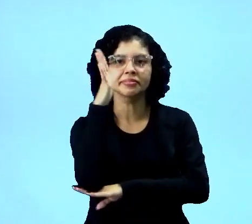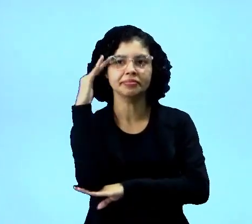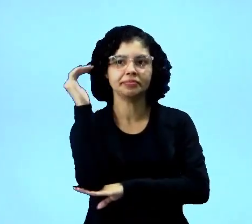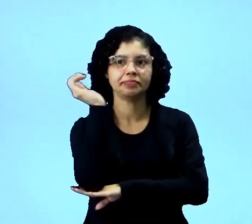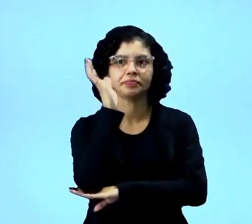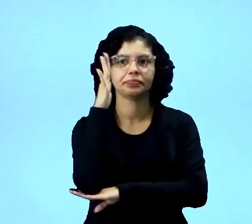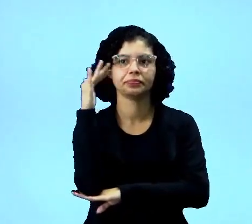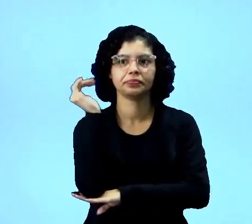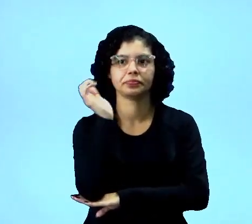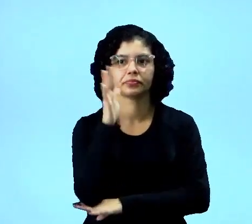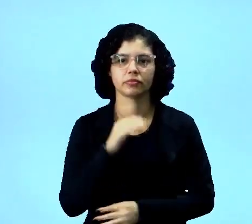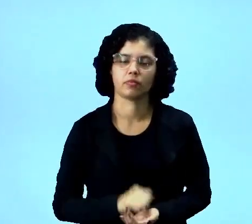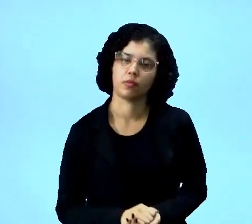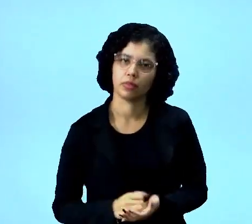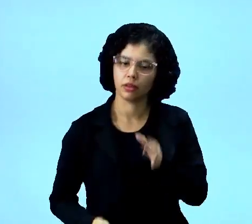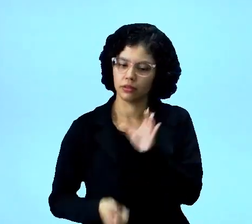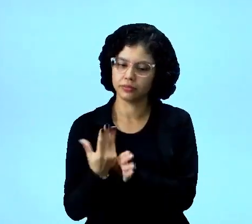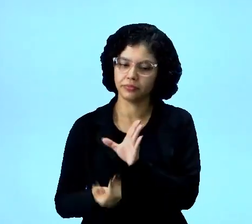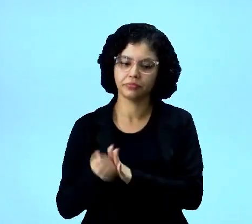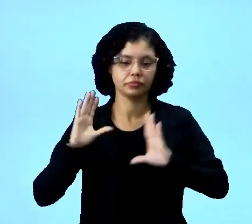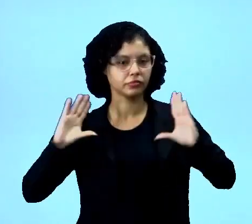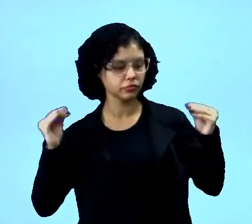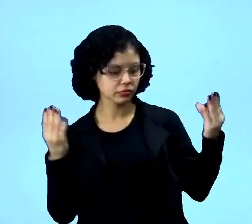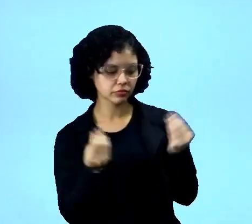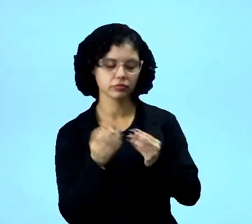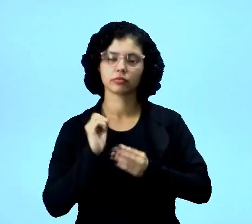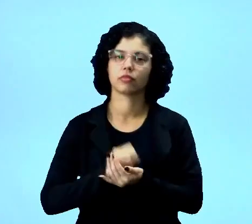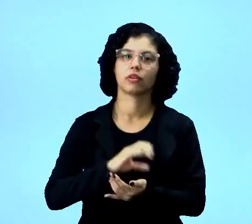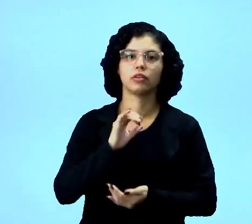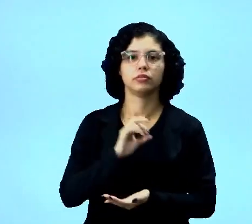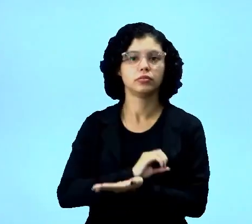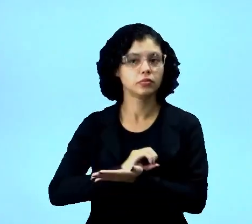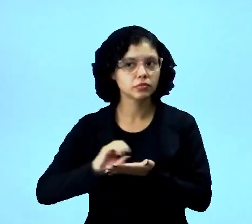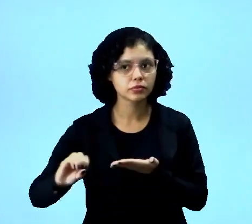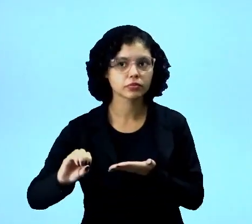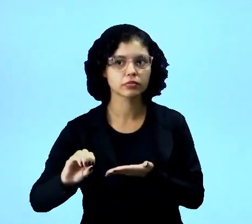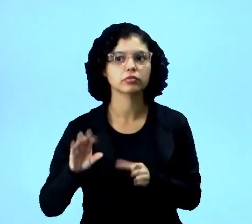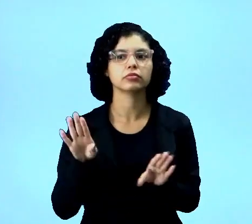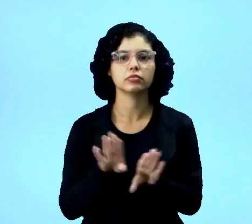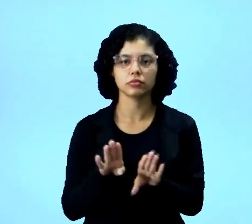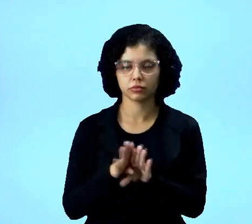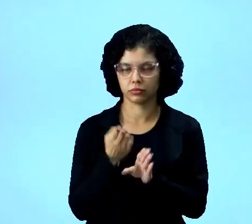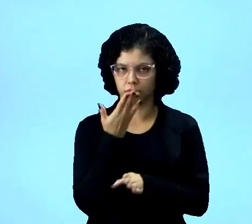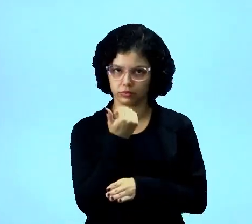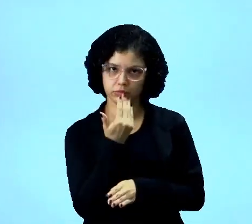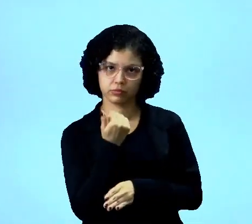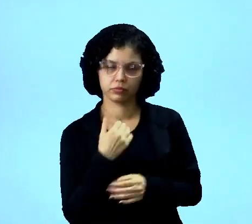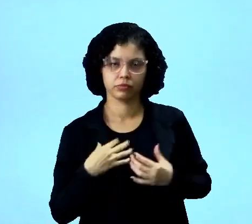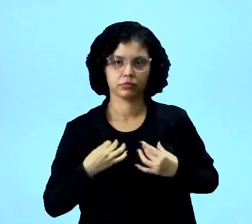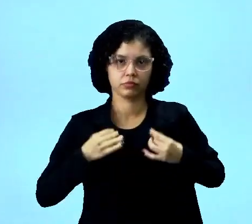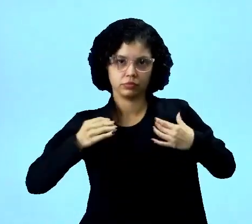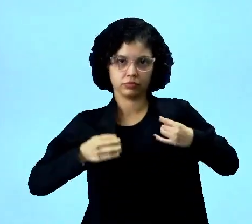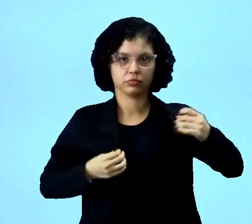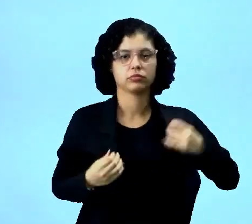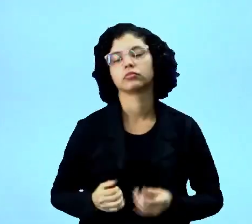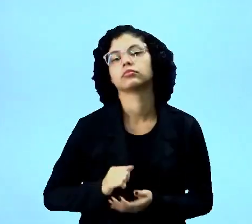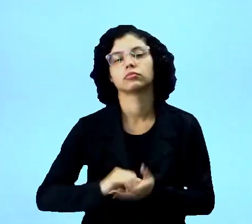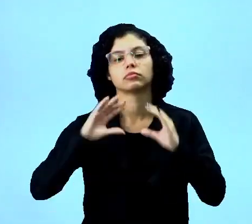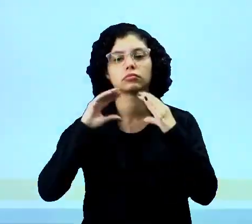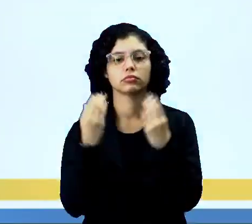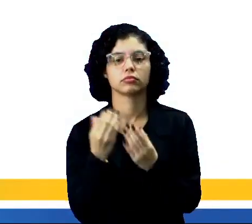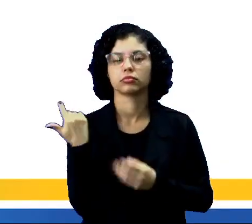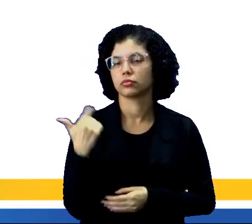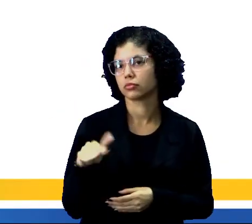É um processo, então, que vai produzir substâncias orgânicas que também vão servir de alimento para os seres heterótrofos, aqueles que